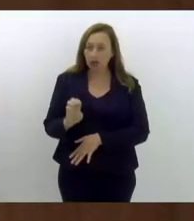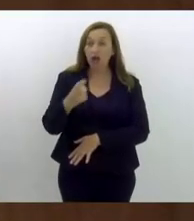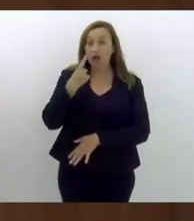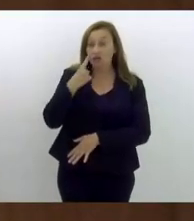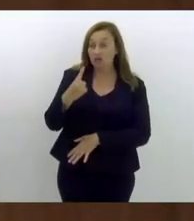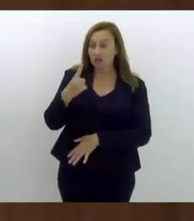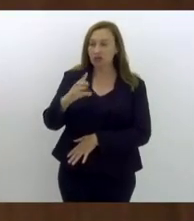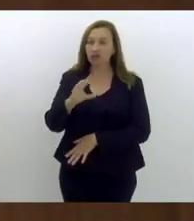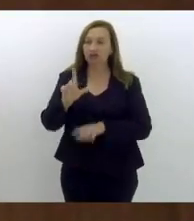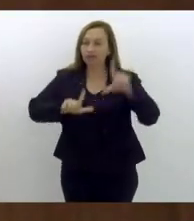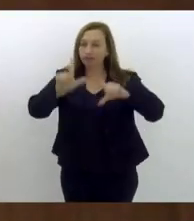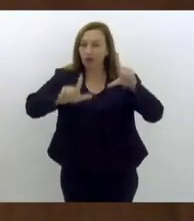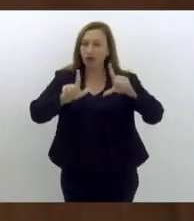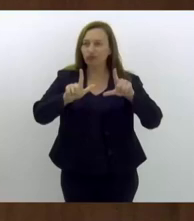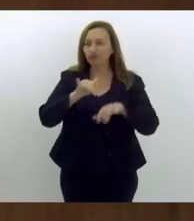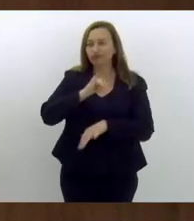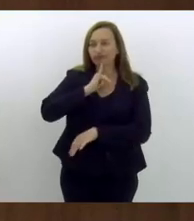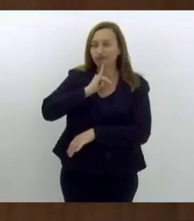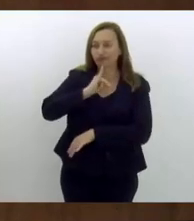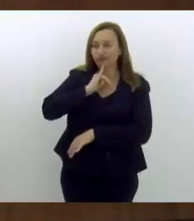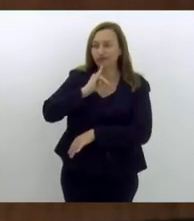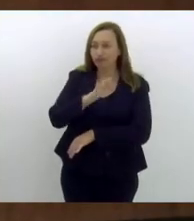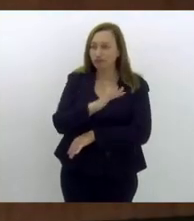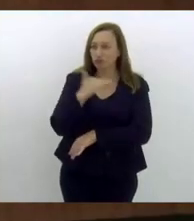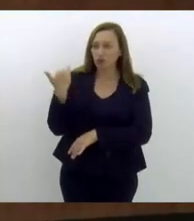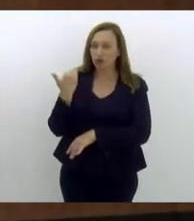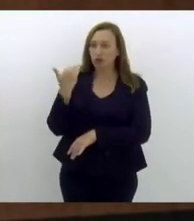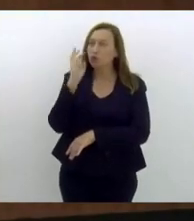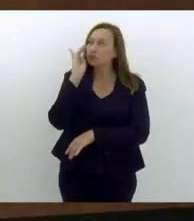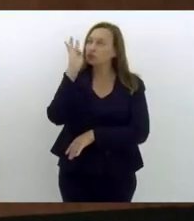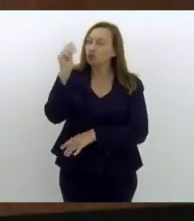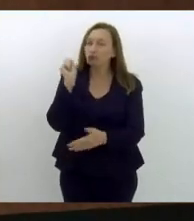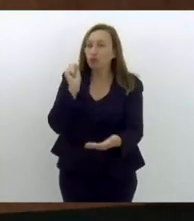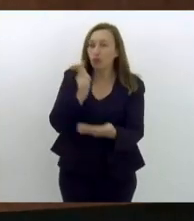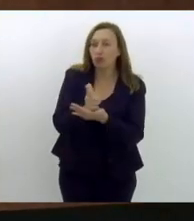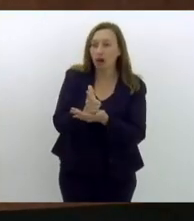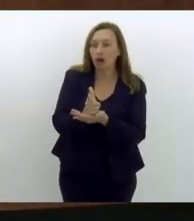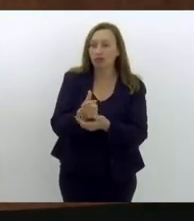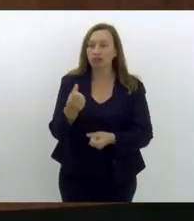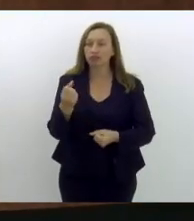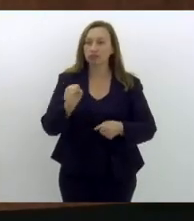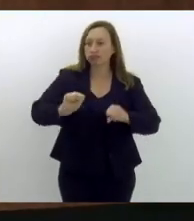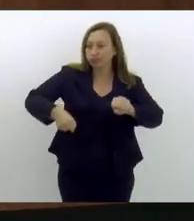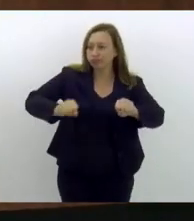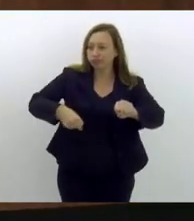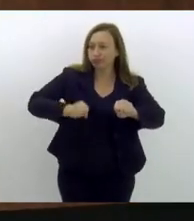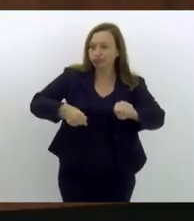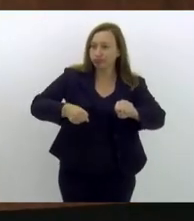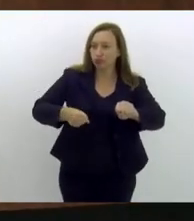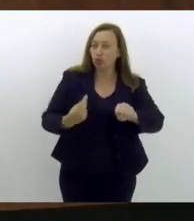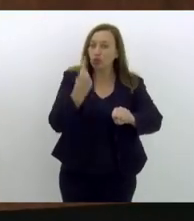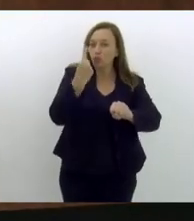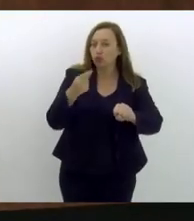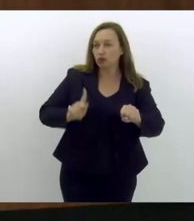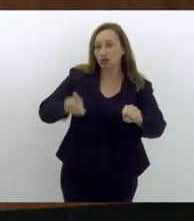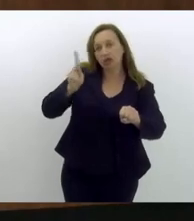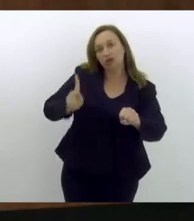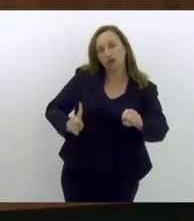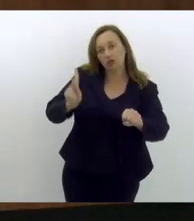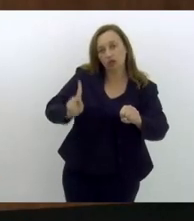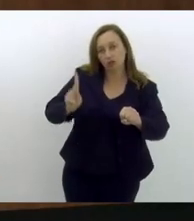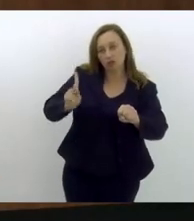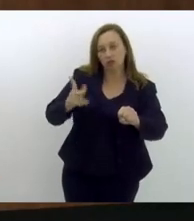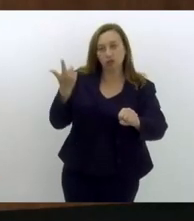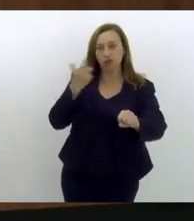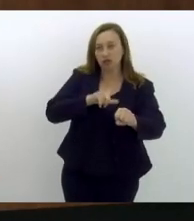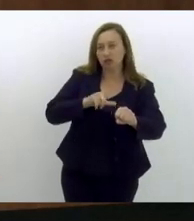infelizmente perdeu sua vida, realizando um sonho de comprar uma moto, que ele conseguiu andar apenas 1 quilômetro, senhor presidente.